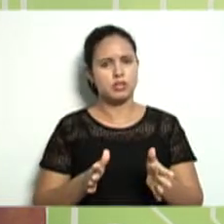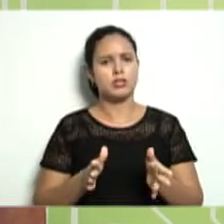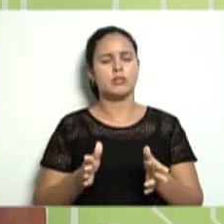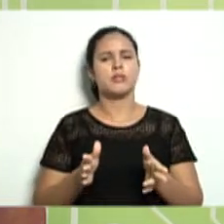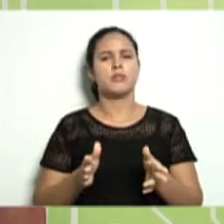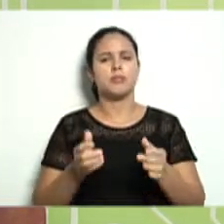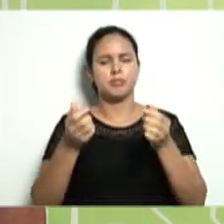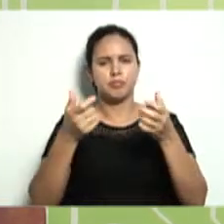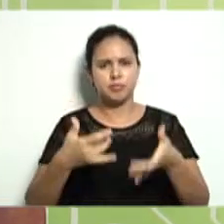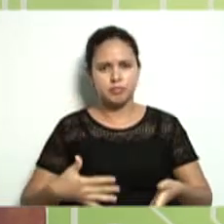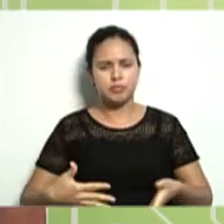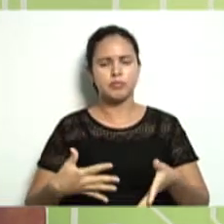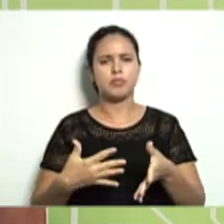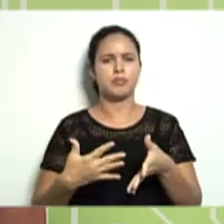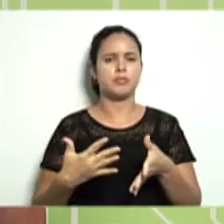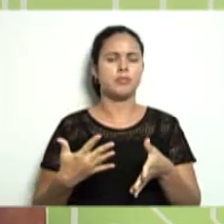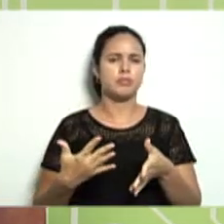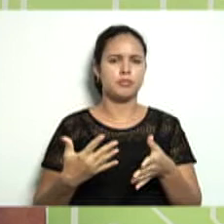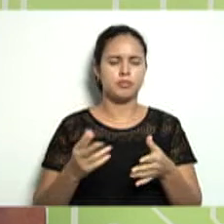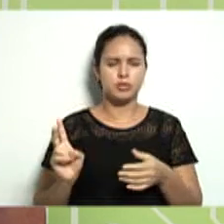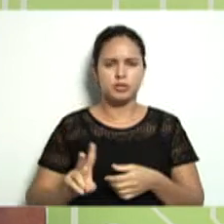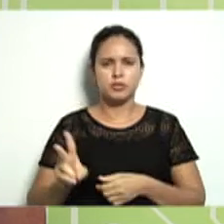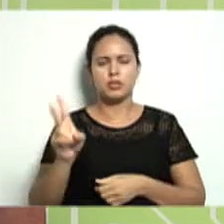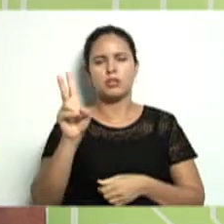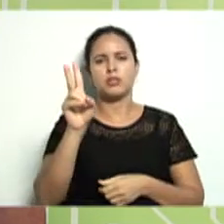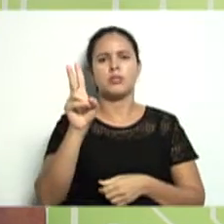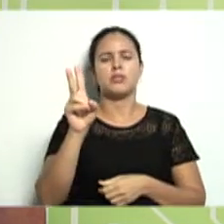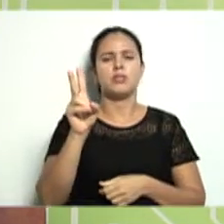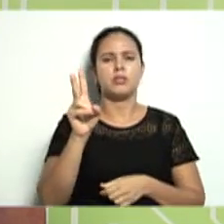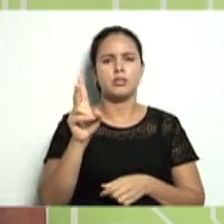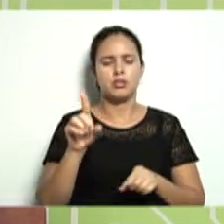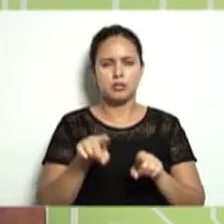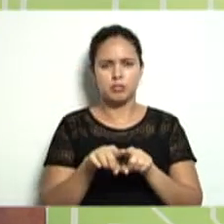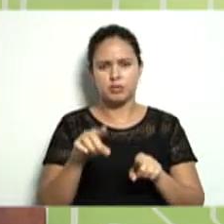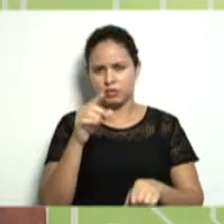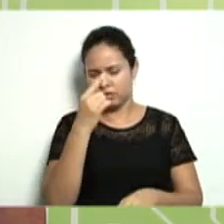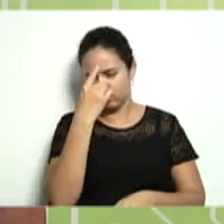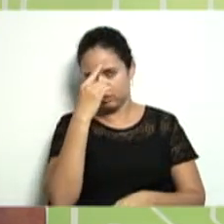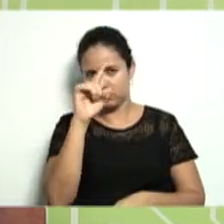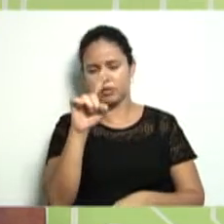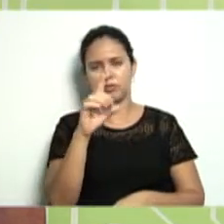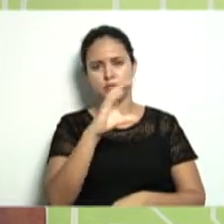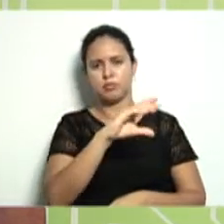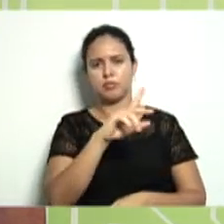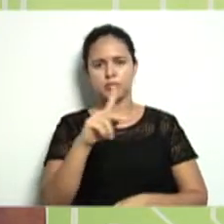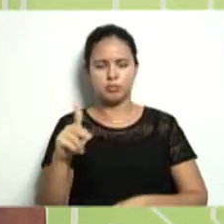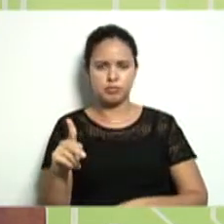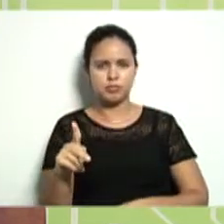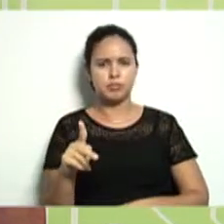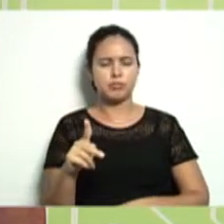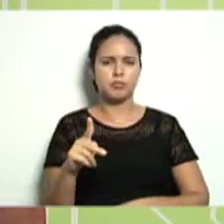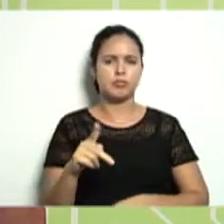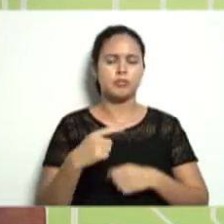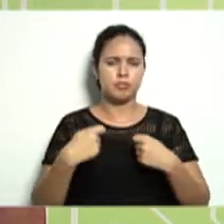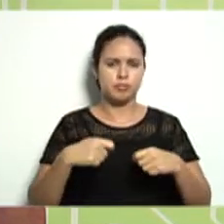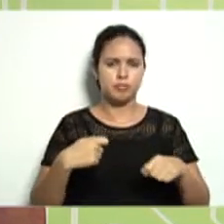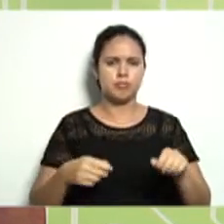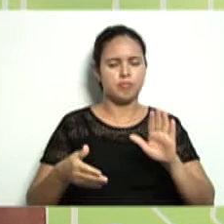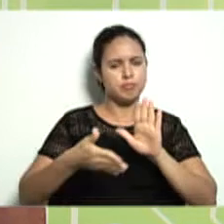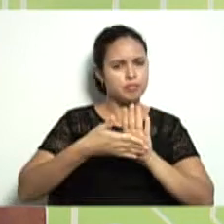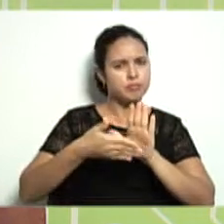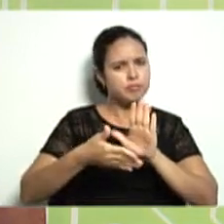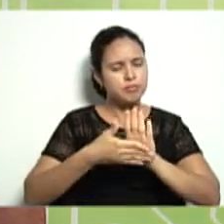nos princípios, nos valores da ideia do cooperativismo, porque isso precisa estar